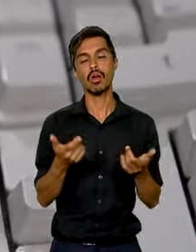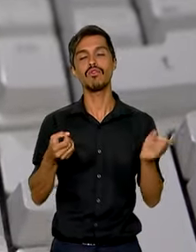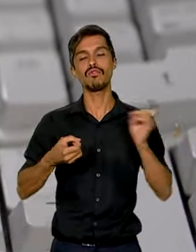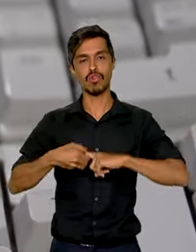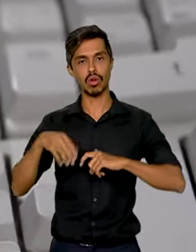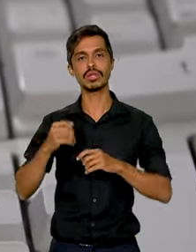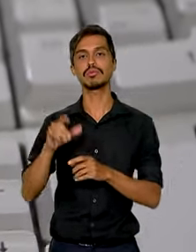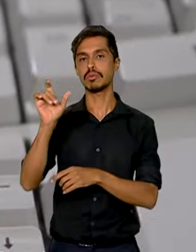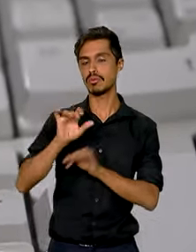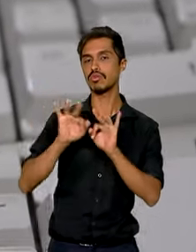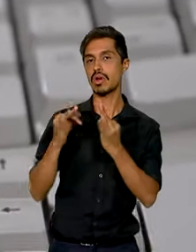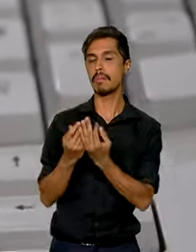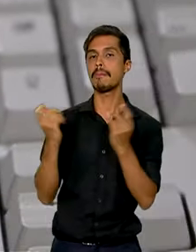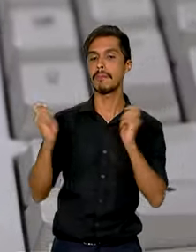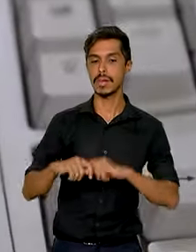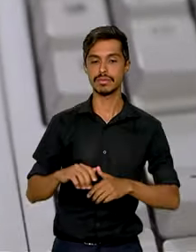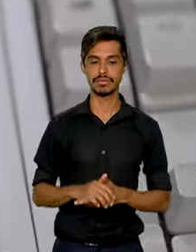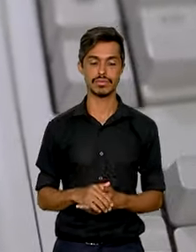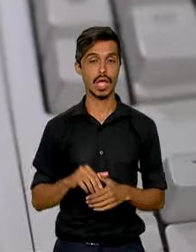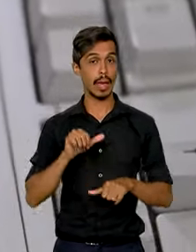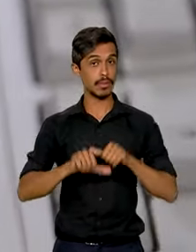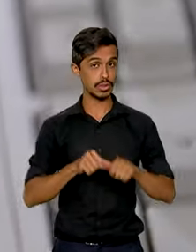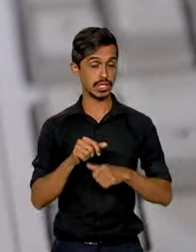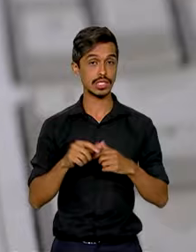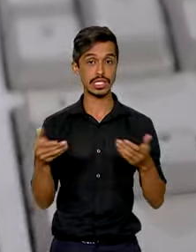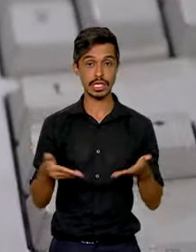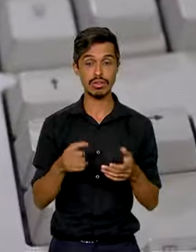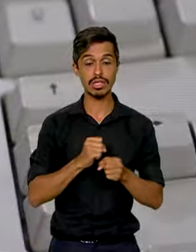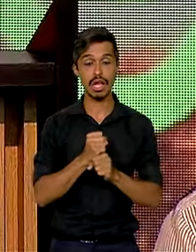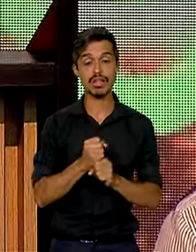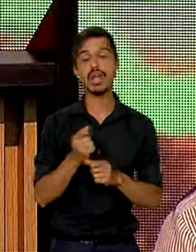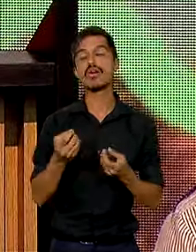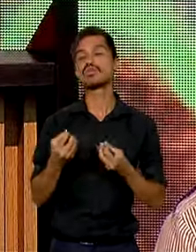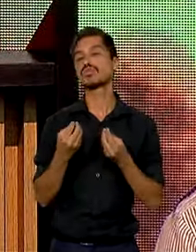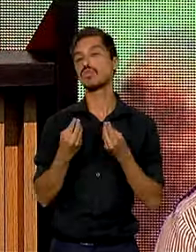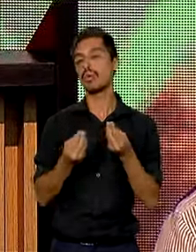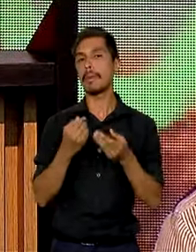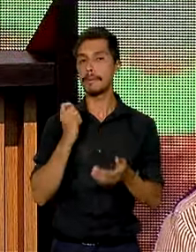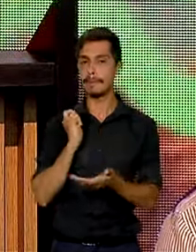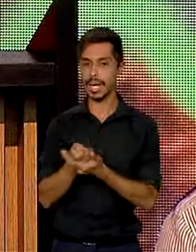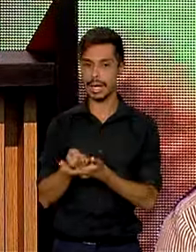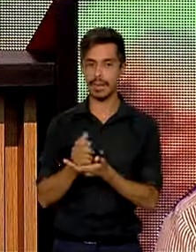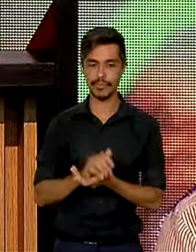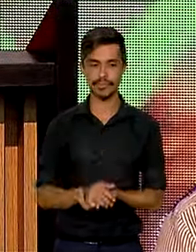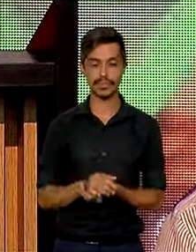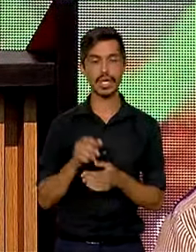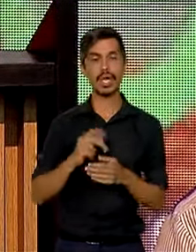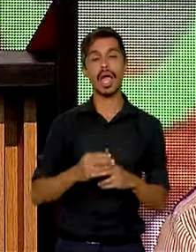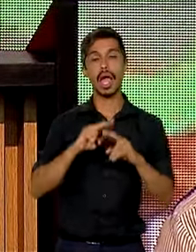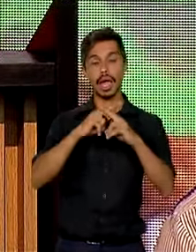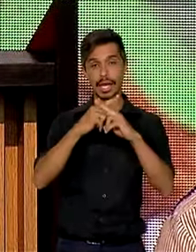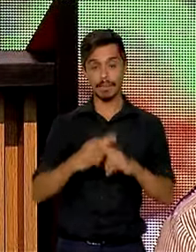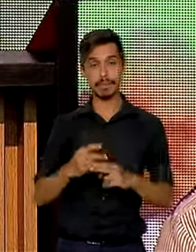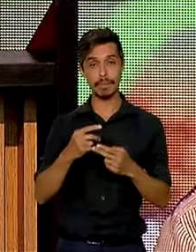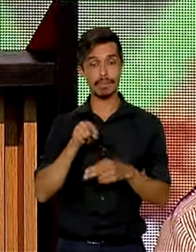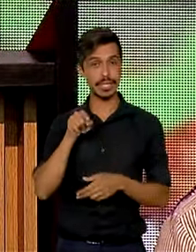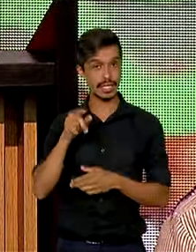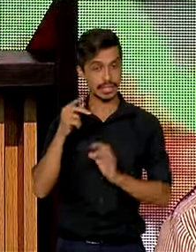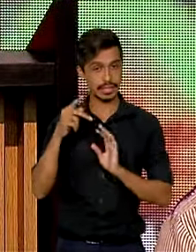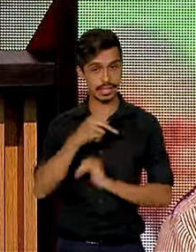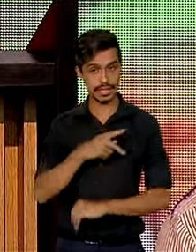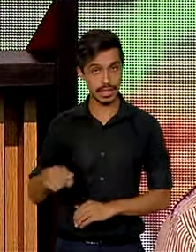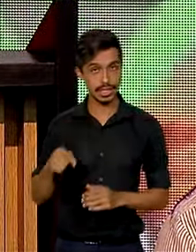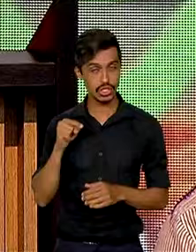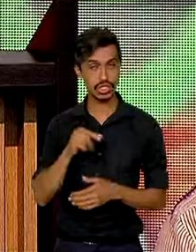outra mudança apresentada este ano está na forma de pagamento segundo a presidente da Caixa Econômica Federal Rita Serrano